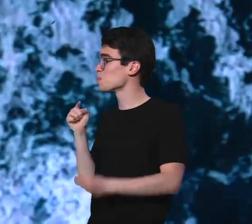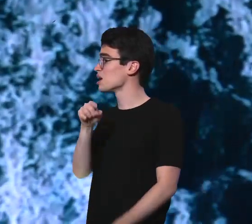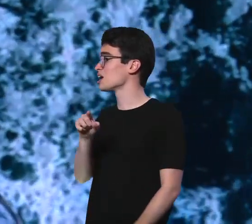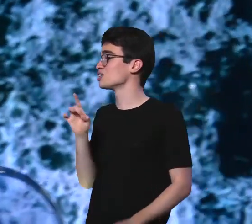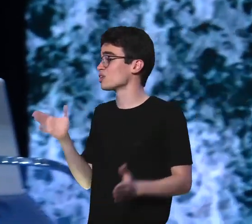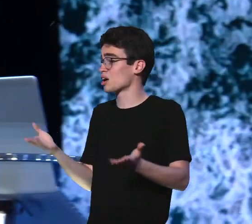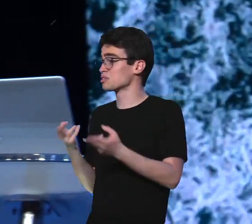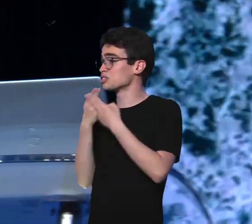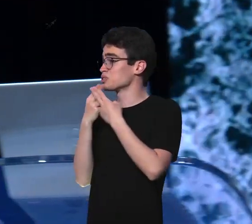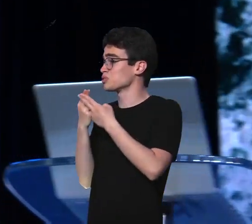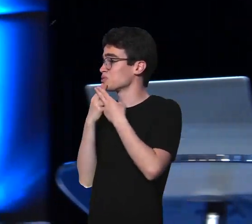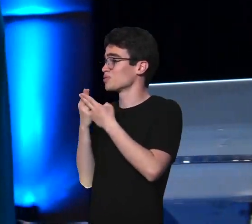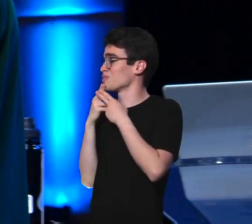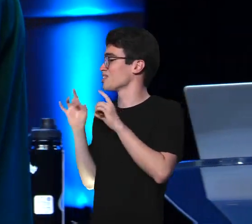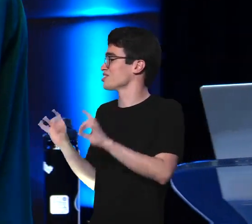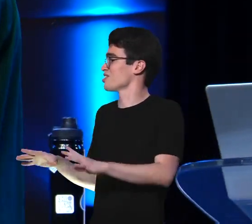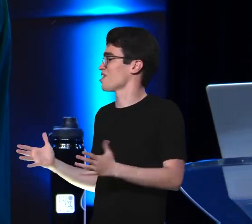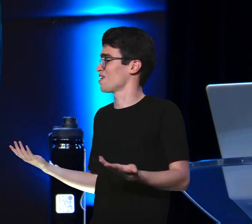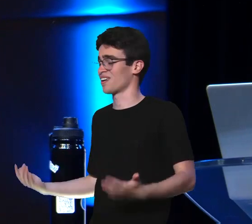quer jejuar.